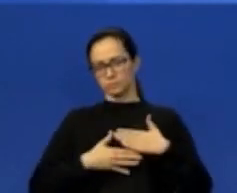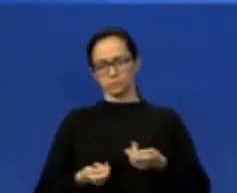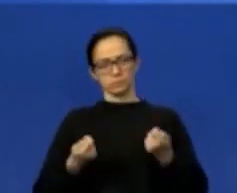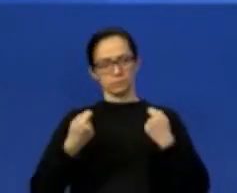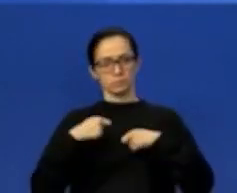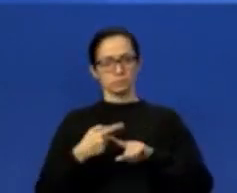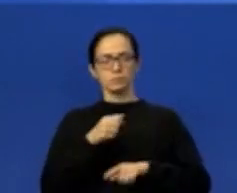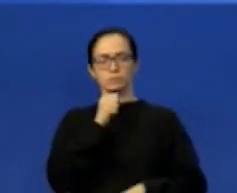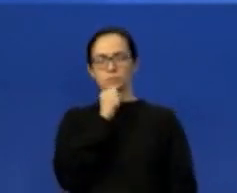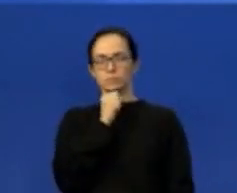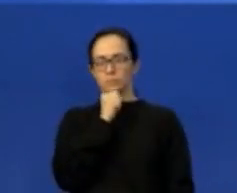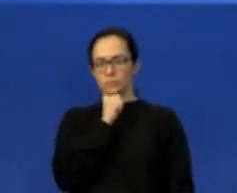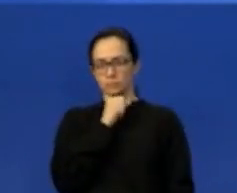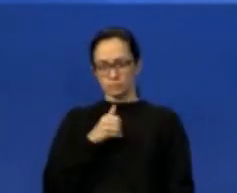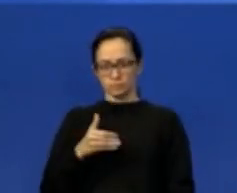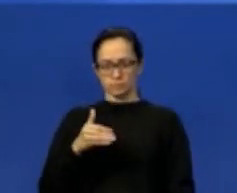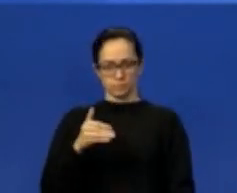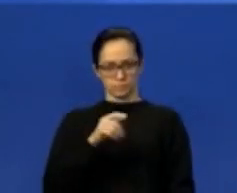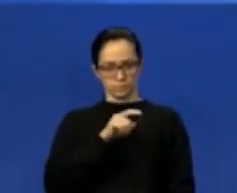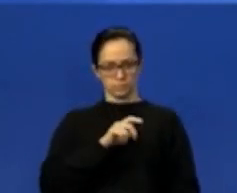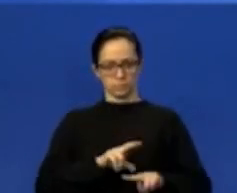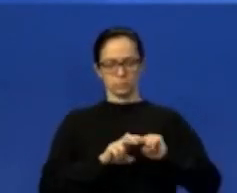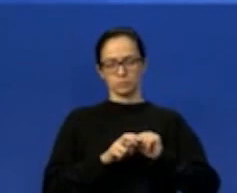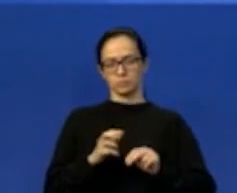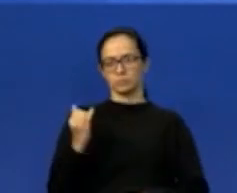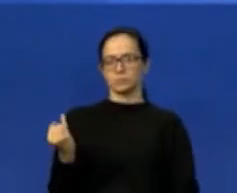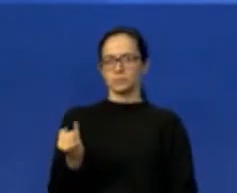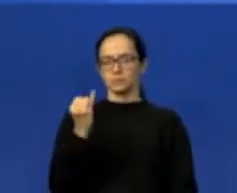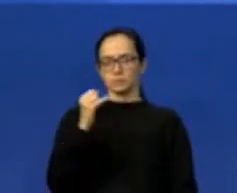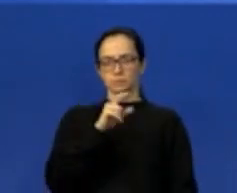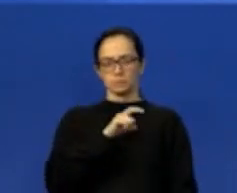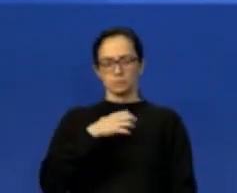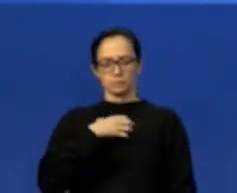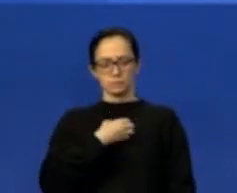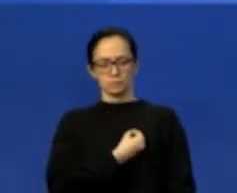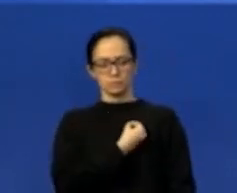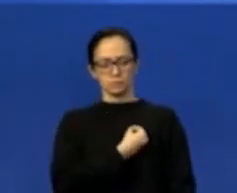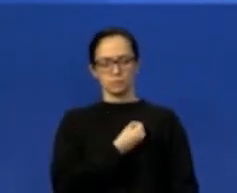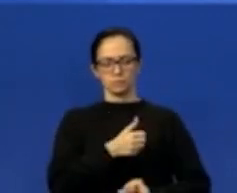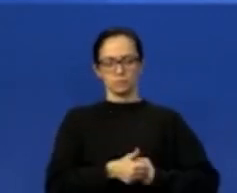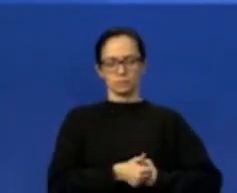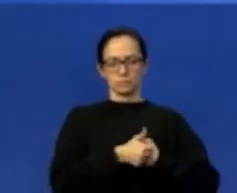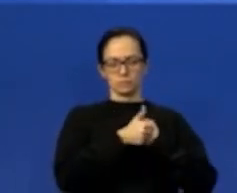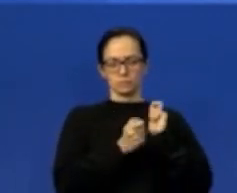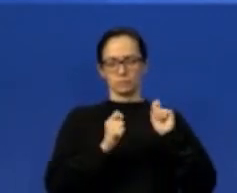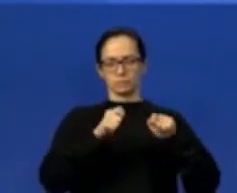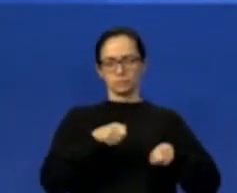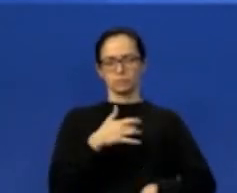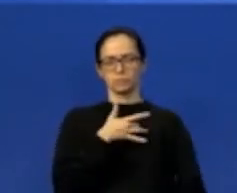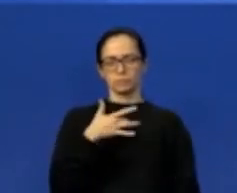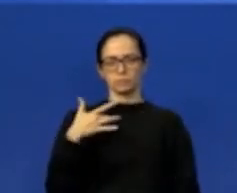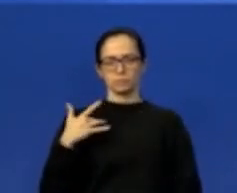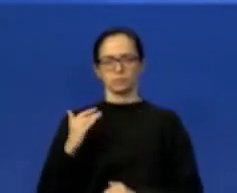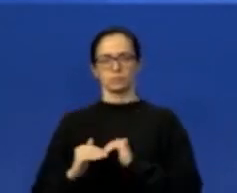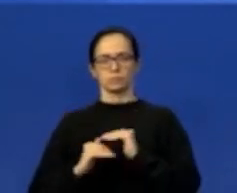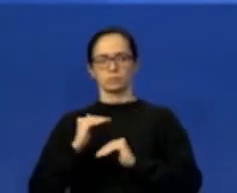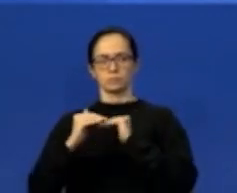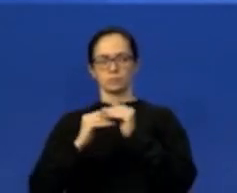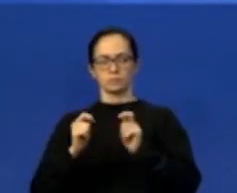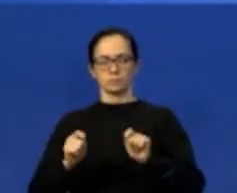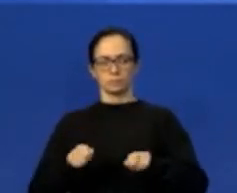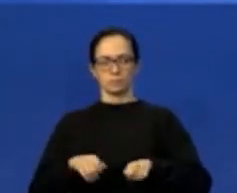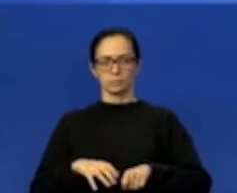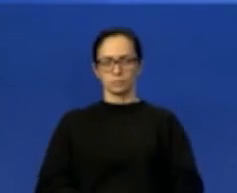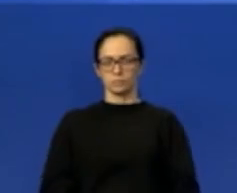de envelhecimento. Então, as lutas são muito importantes para a qualidade de vida e para a promoção da saúde do idoso.